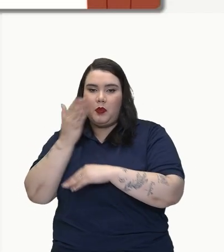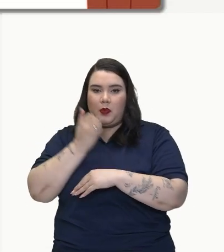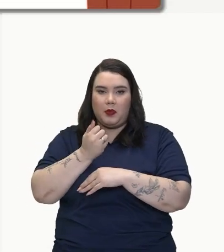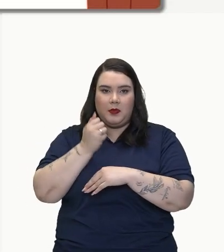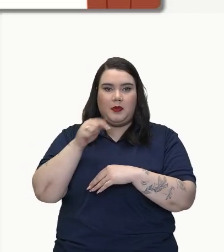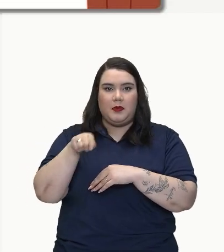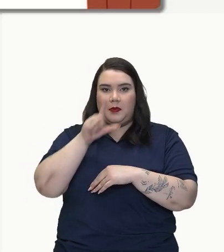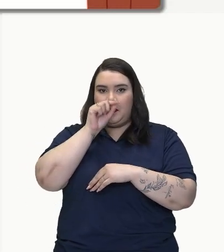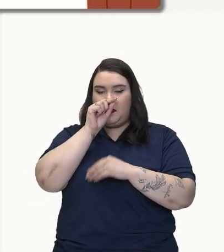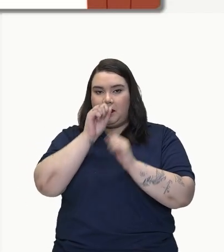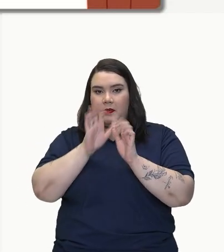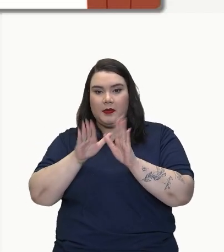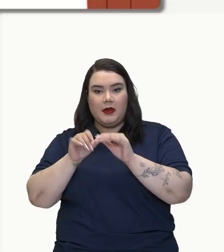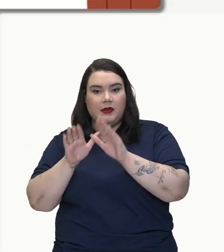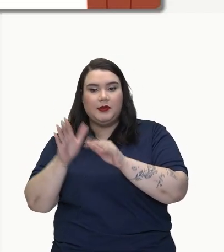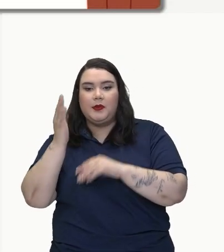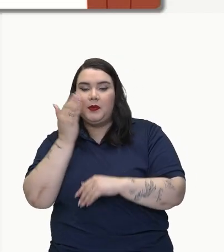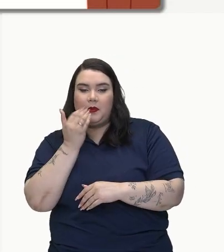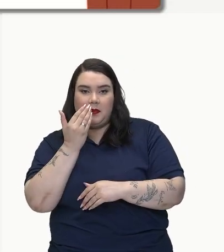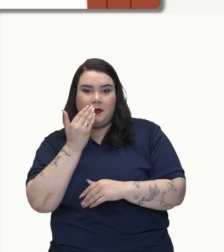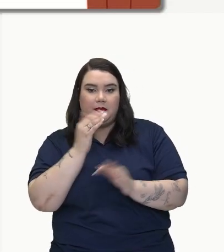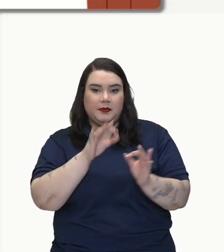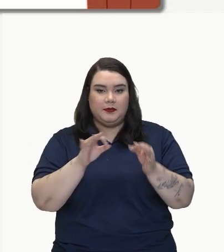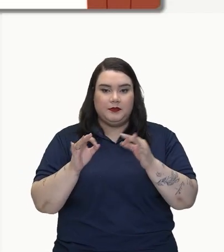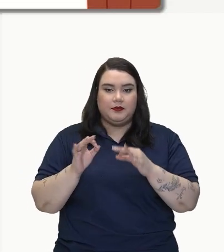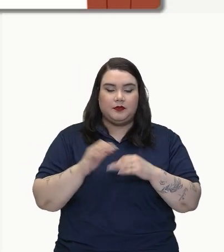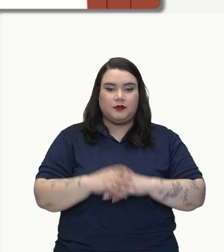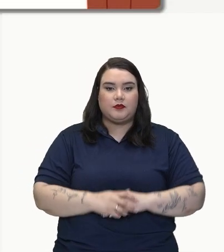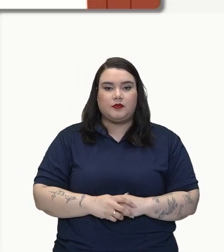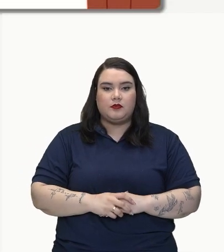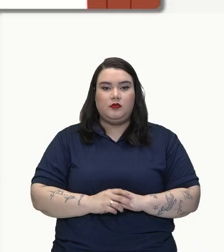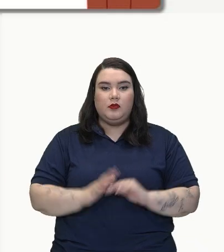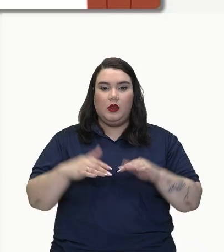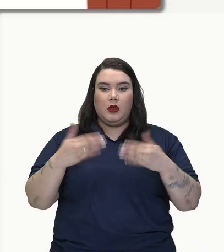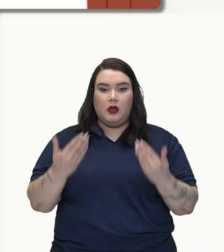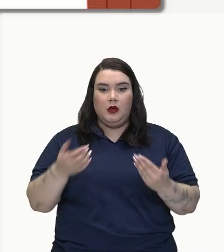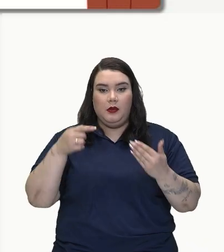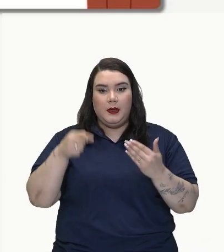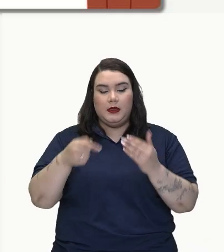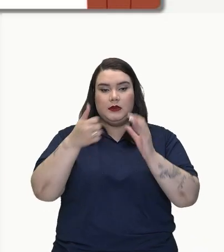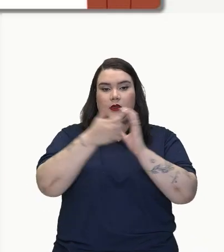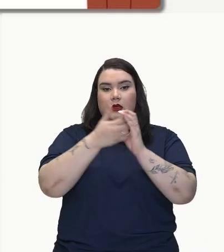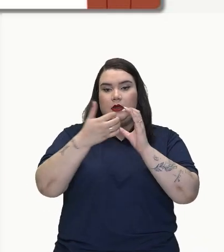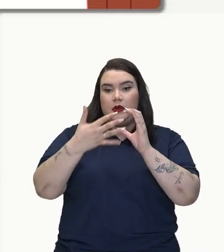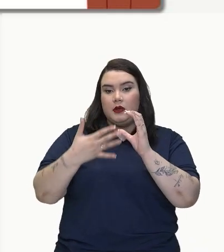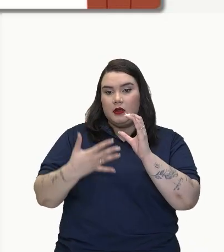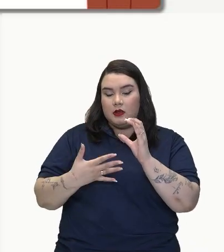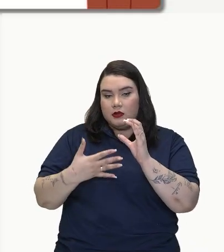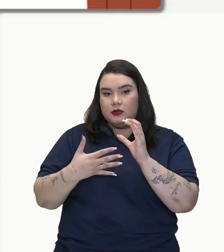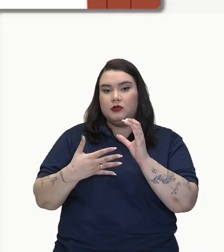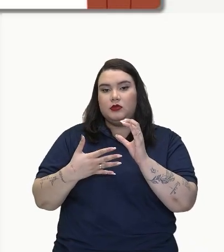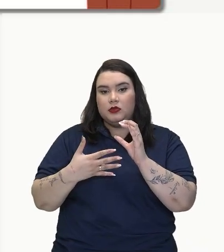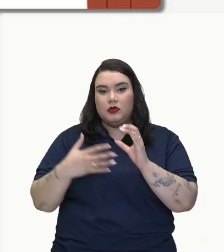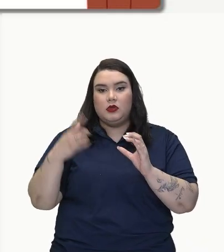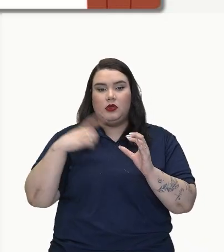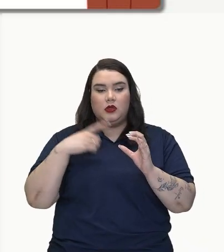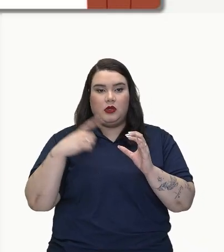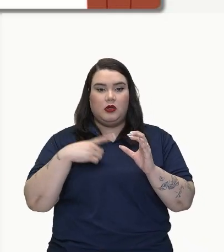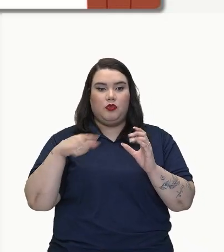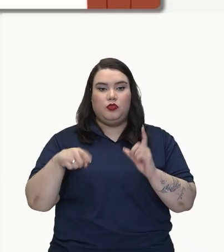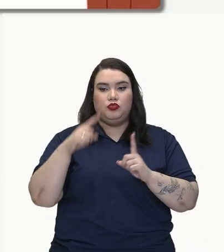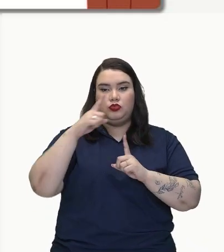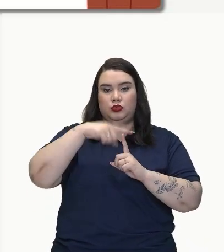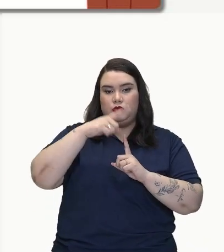pássaro vai ali em busca do seu alimento, tá? Então, essas características que tornam ali aquela